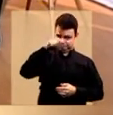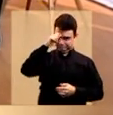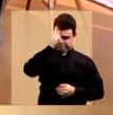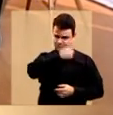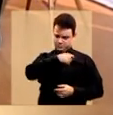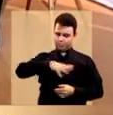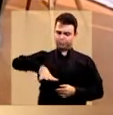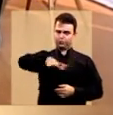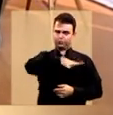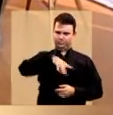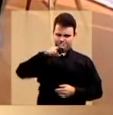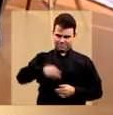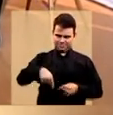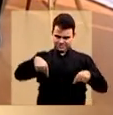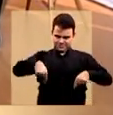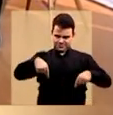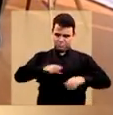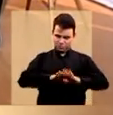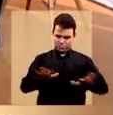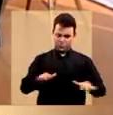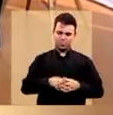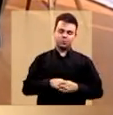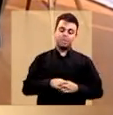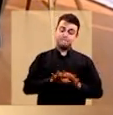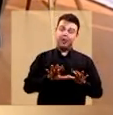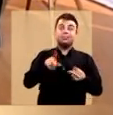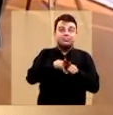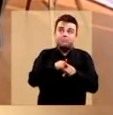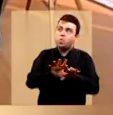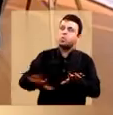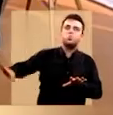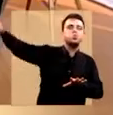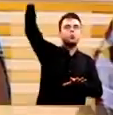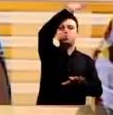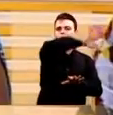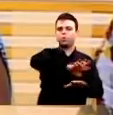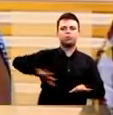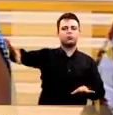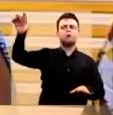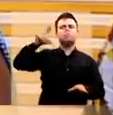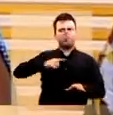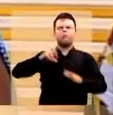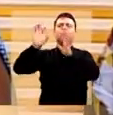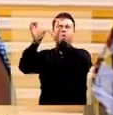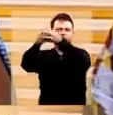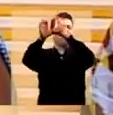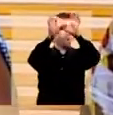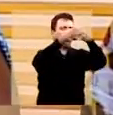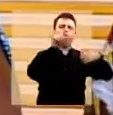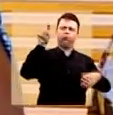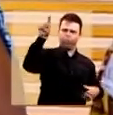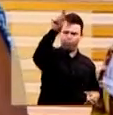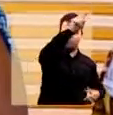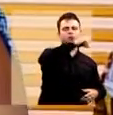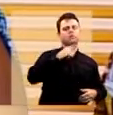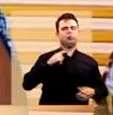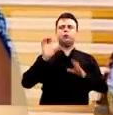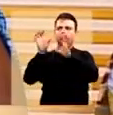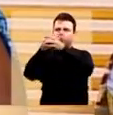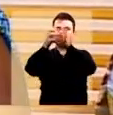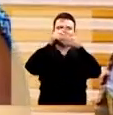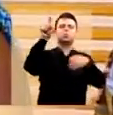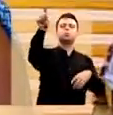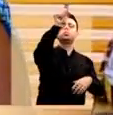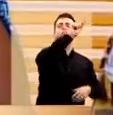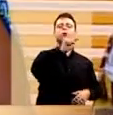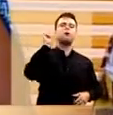né? Isso dentro da nossa secretaria. Mas, no sentido assim, geral e global, tem várias iniciativas em várias áreas, porque